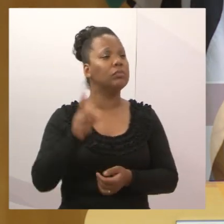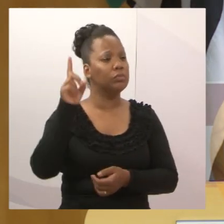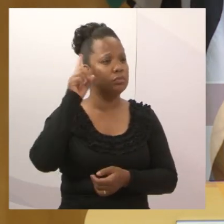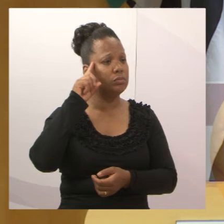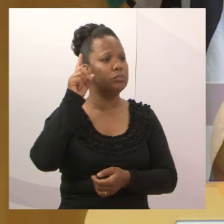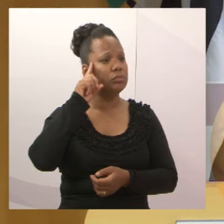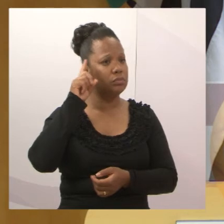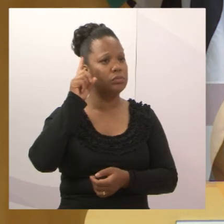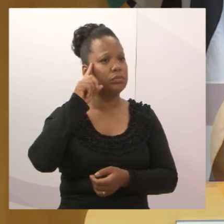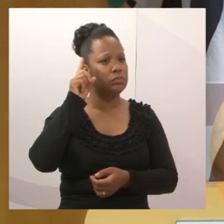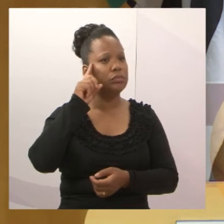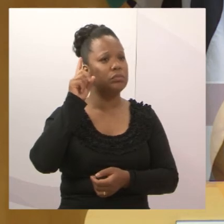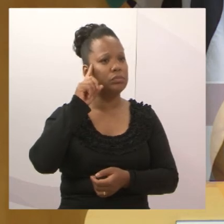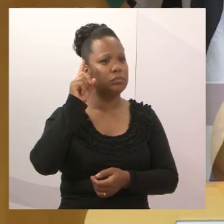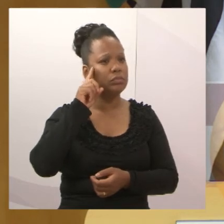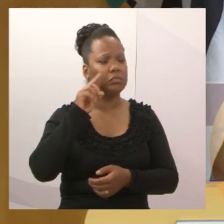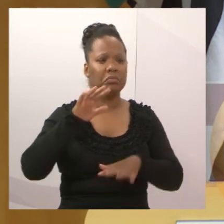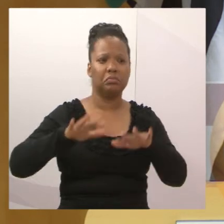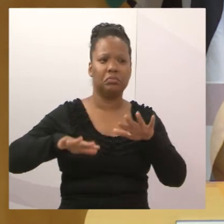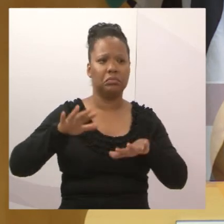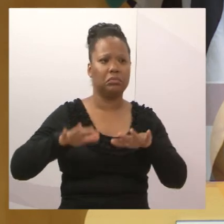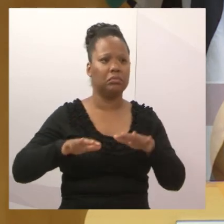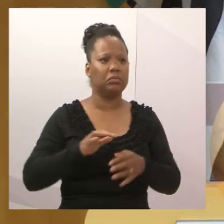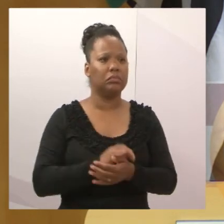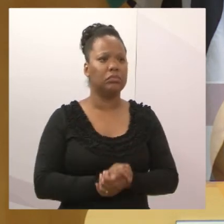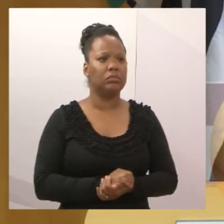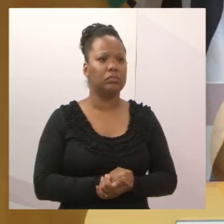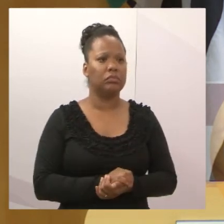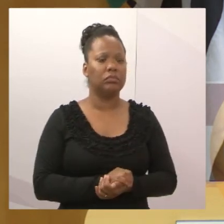Todo dia, Gilson. É a média.